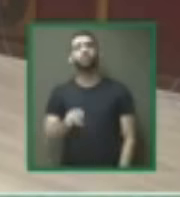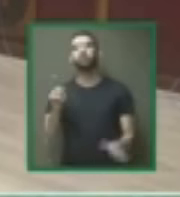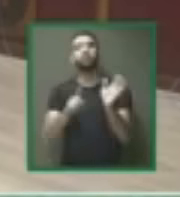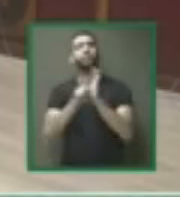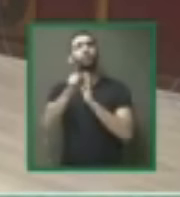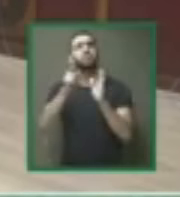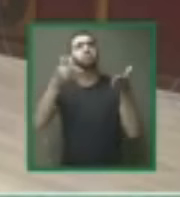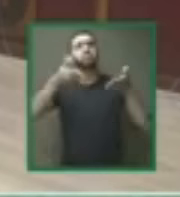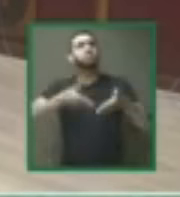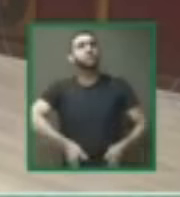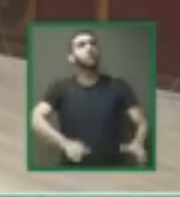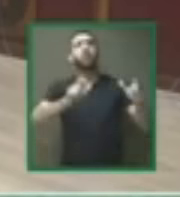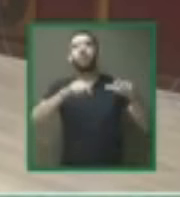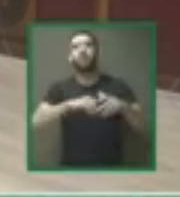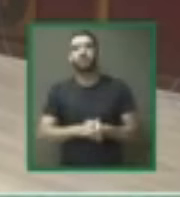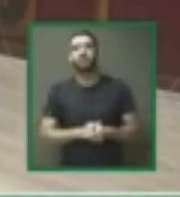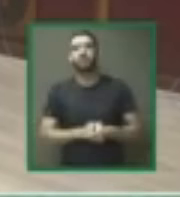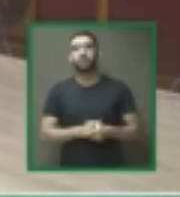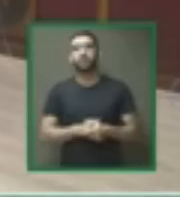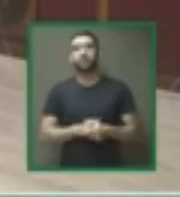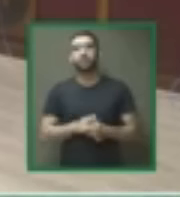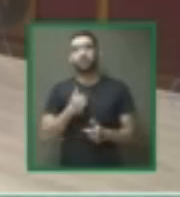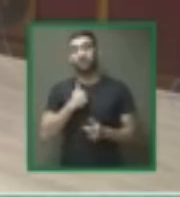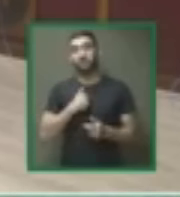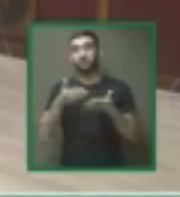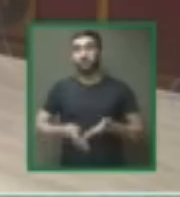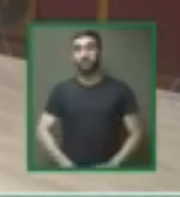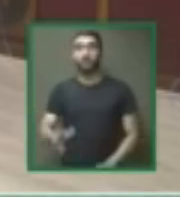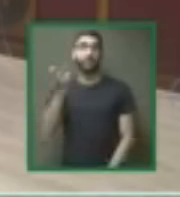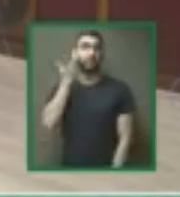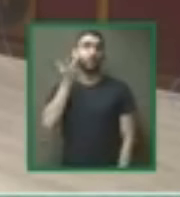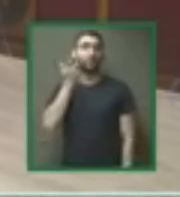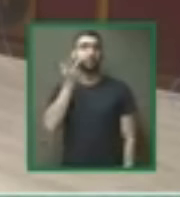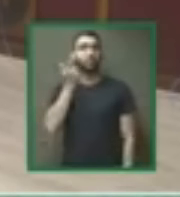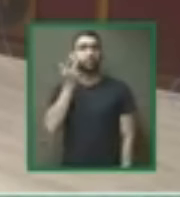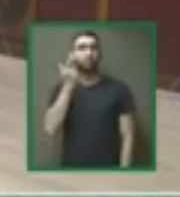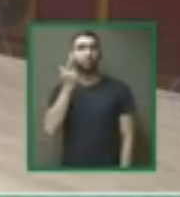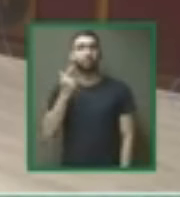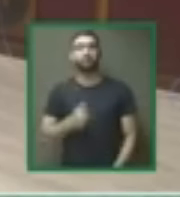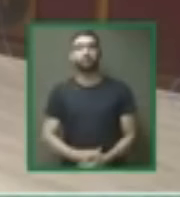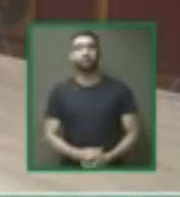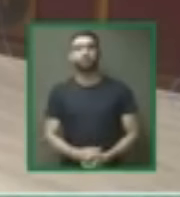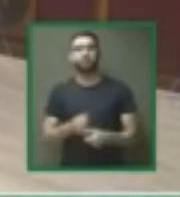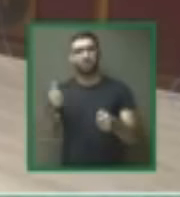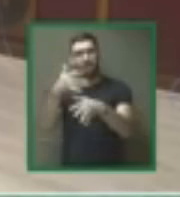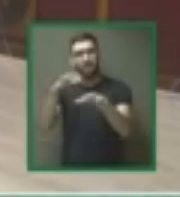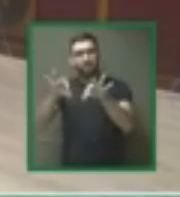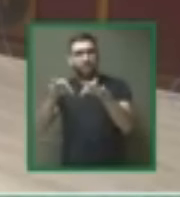aonde? Eu nasci em Paracuru, no Ceará. Cidade pobre?